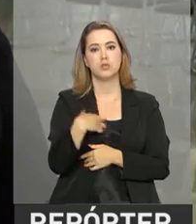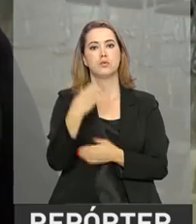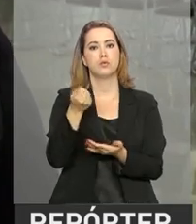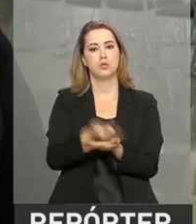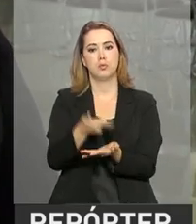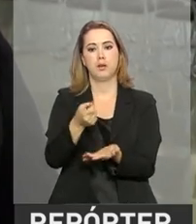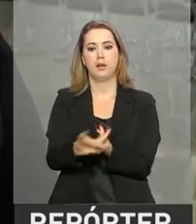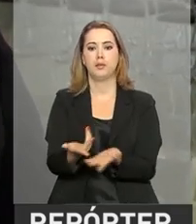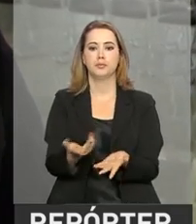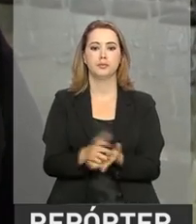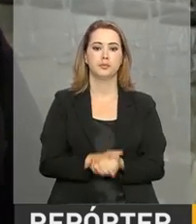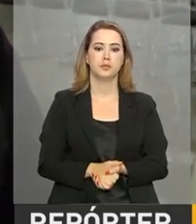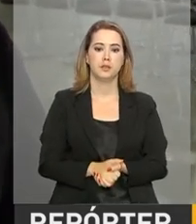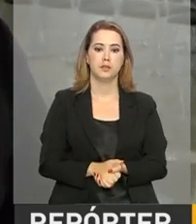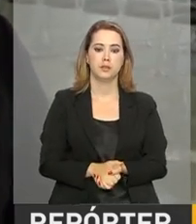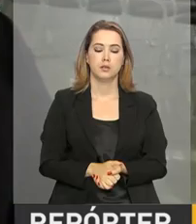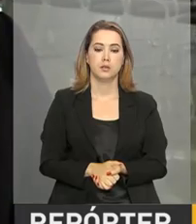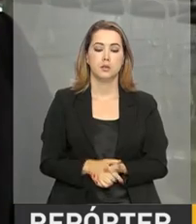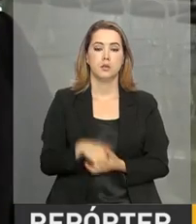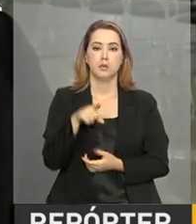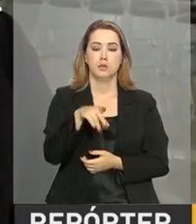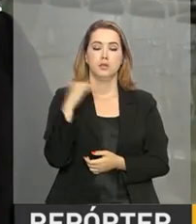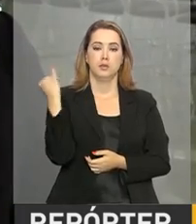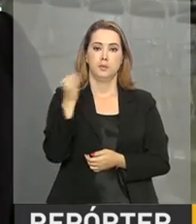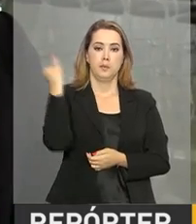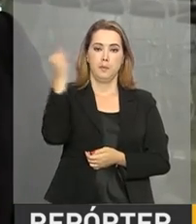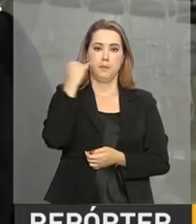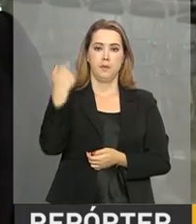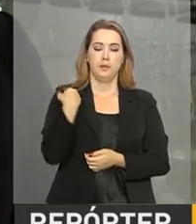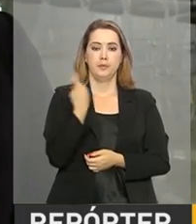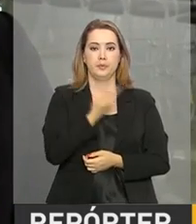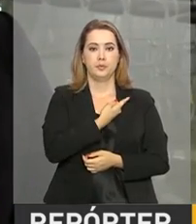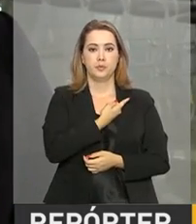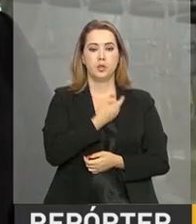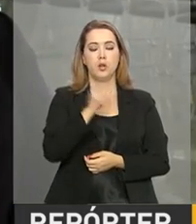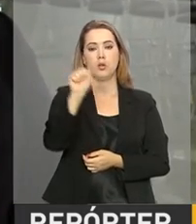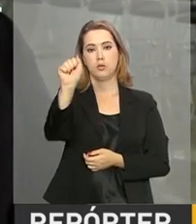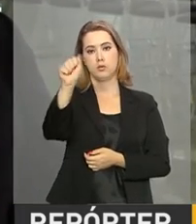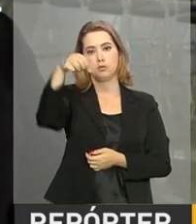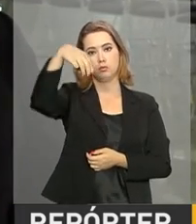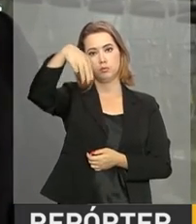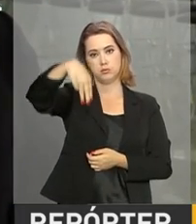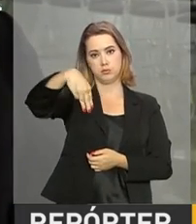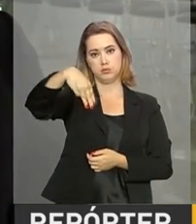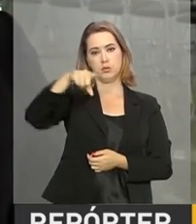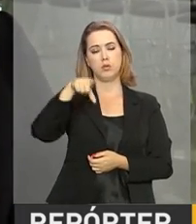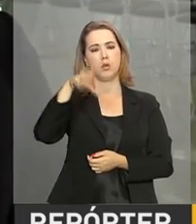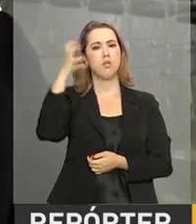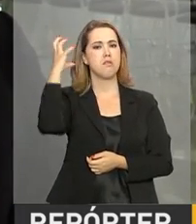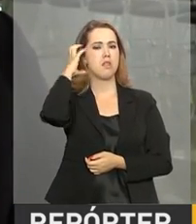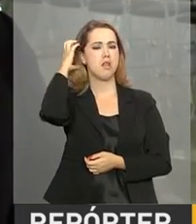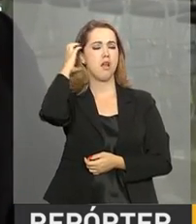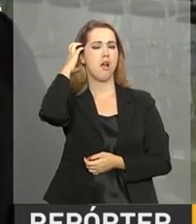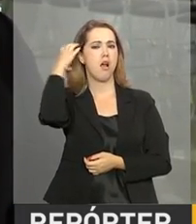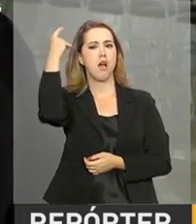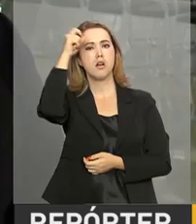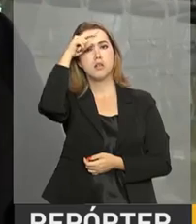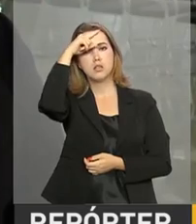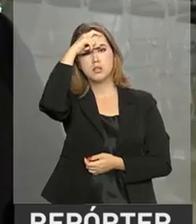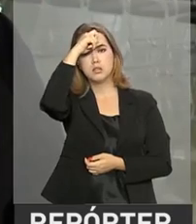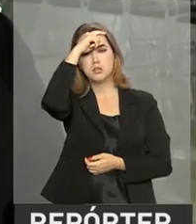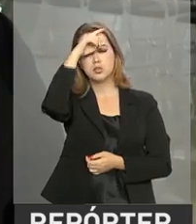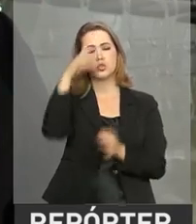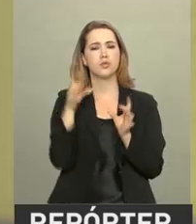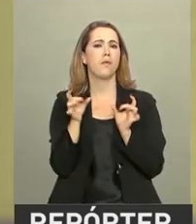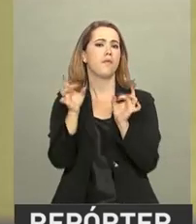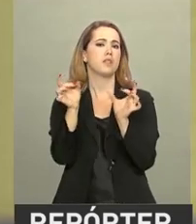financiar. Isso foi importante, porque nós que temos AM, essas rádios, elas têm uma dificuldade de comercialização, né,